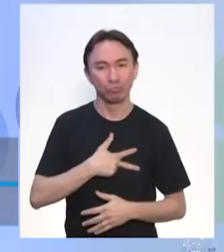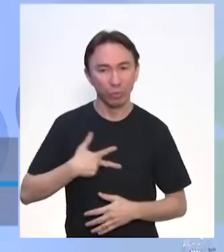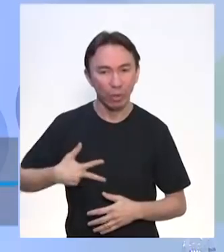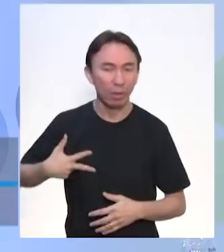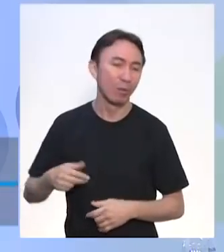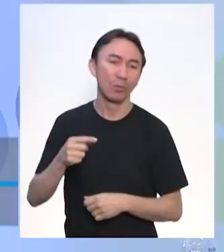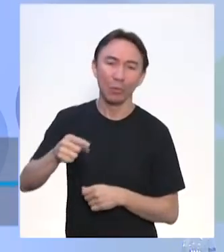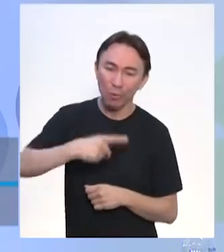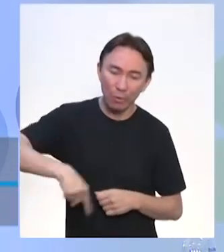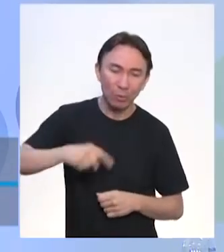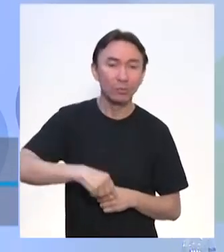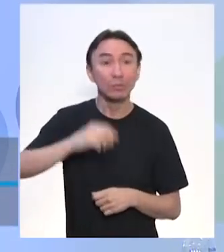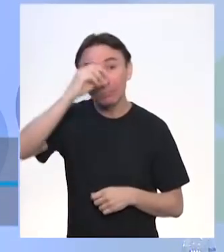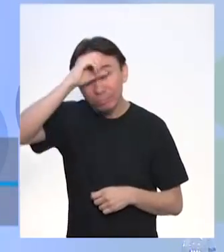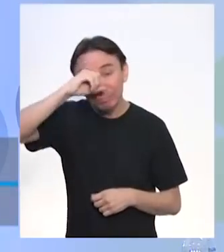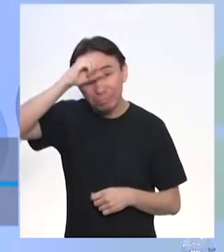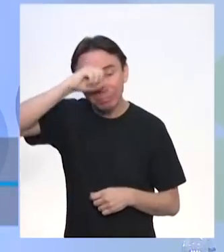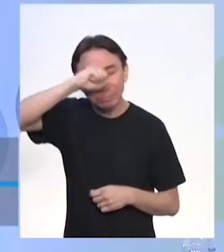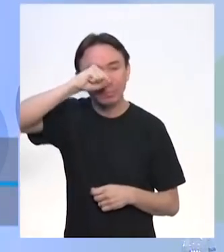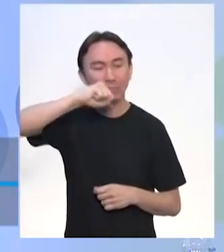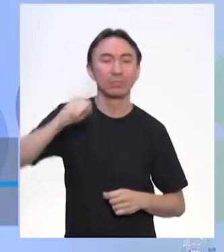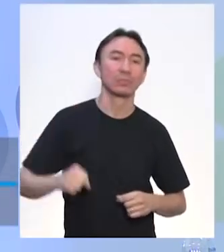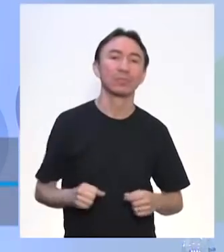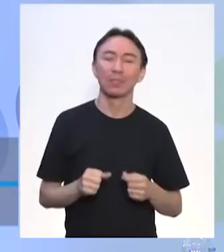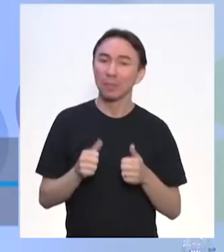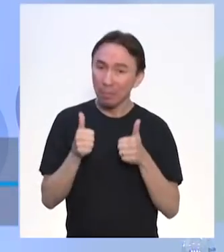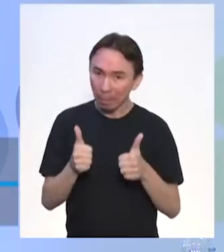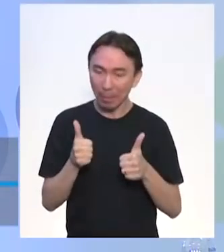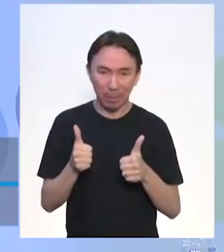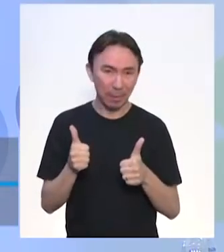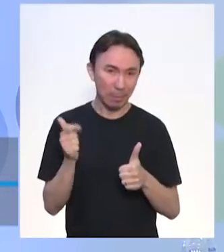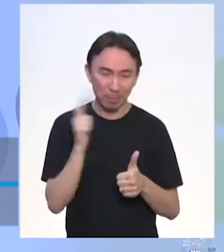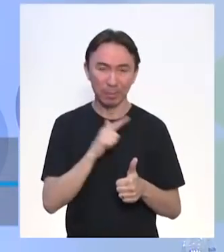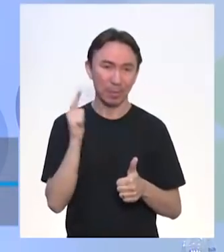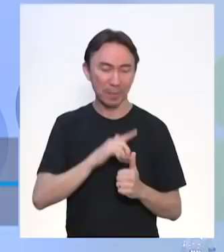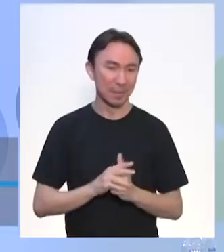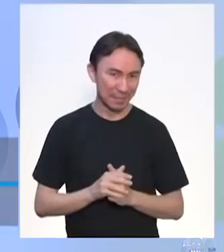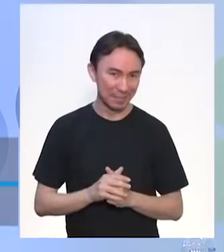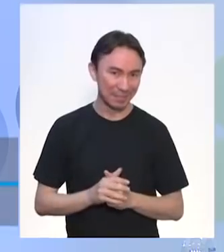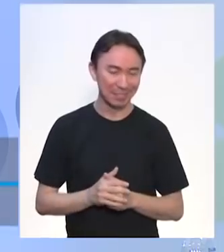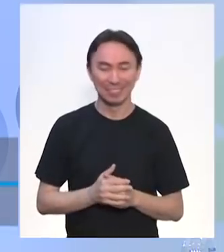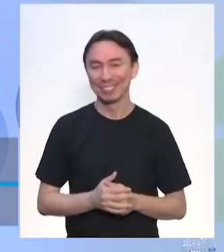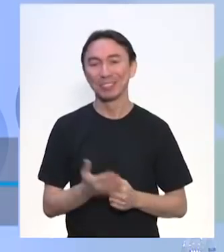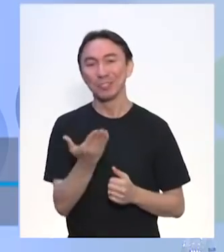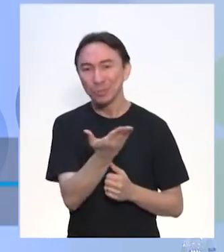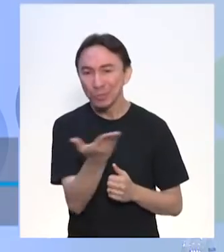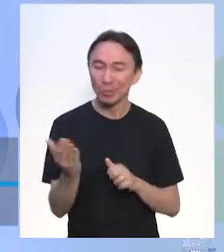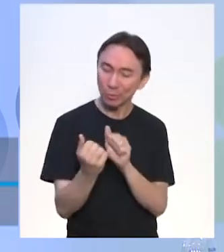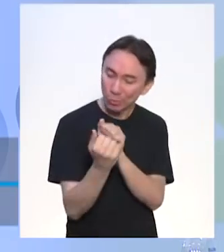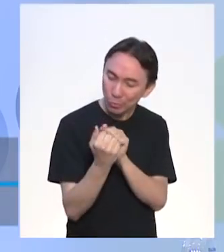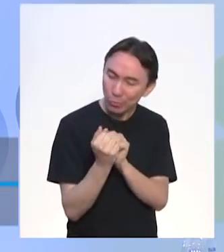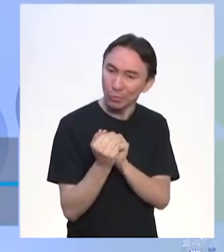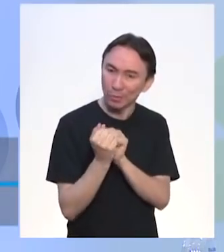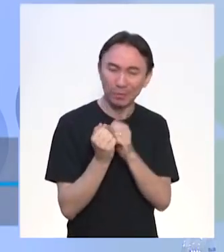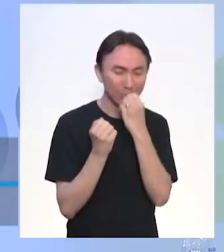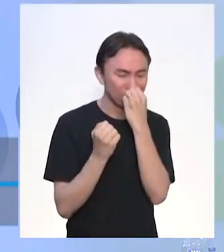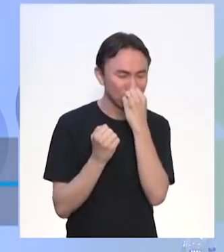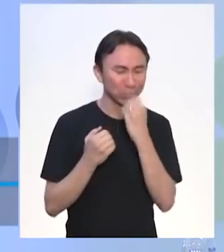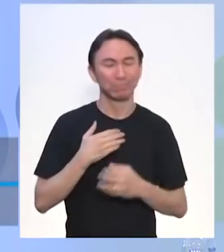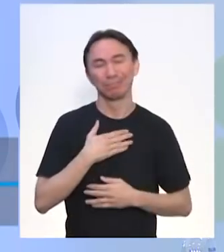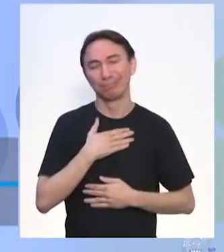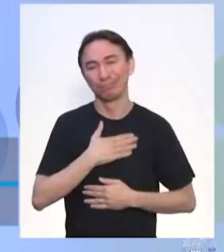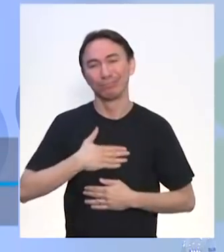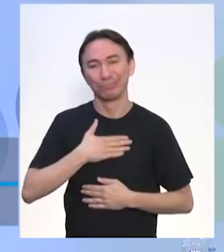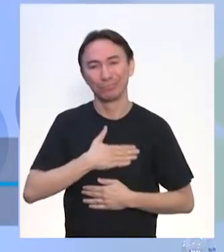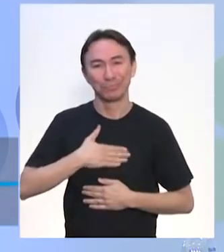aprendizagens de uma forma muito produtiva, muito frutífera. Que prazer poder estar com vocês. Hoje a gente